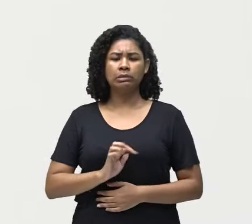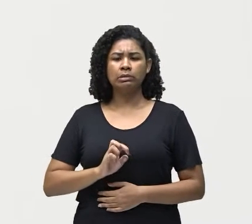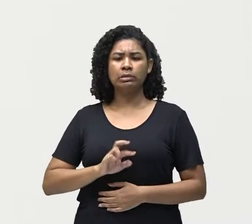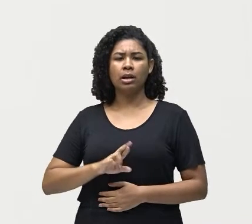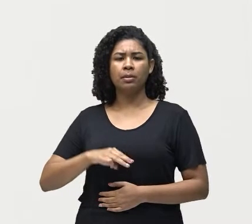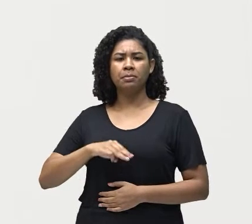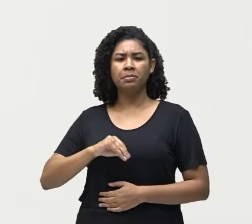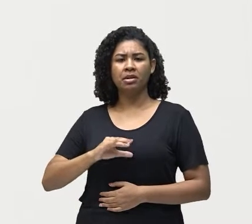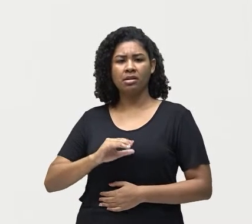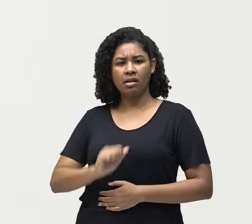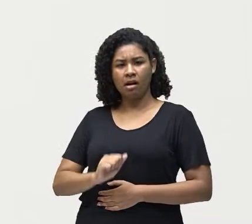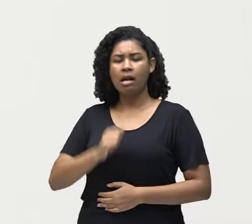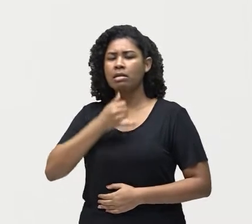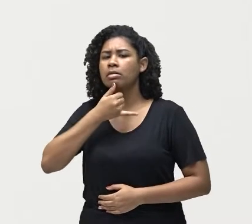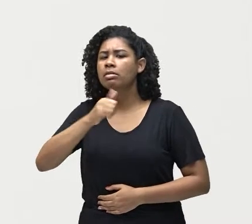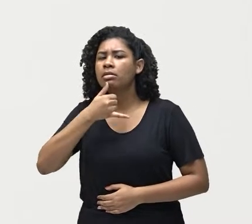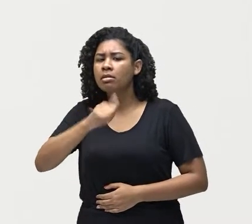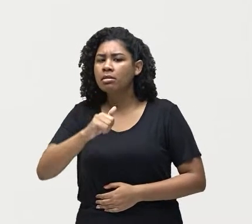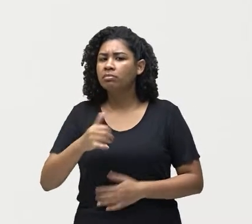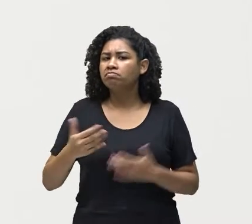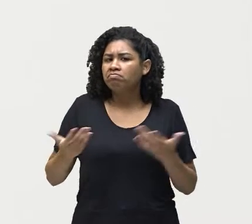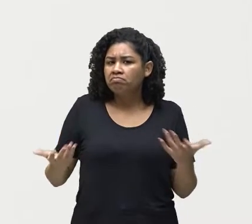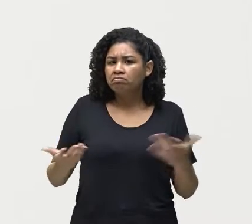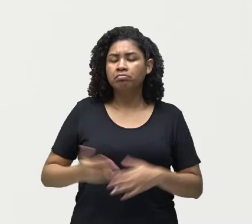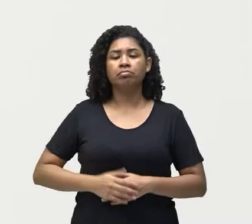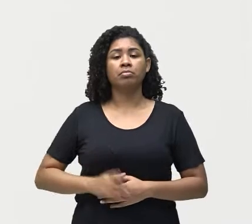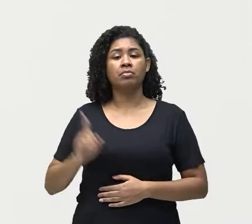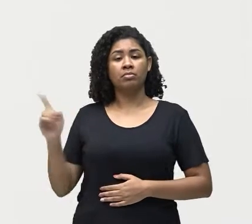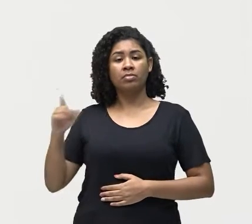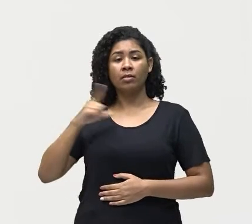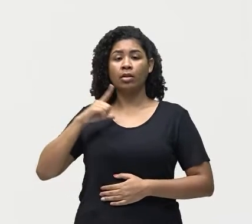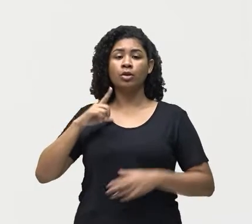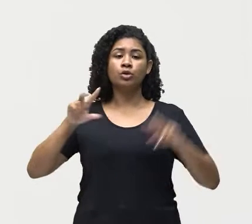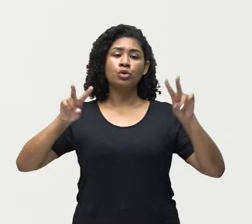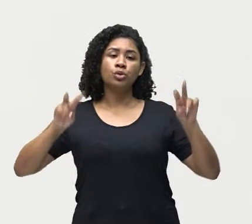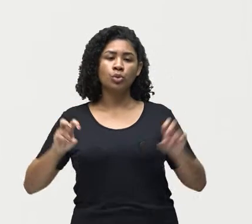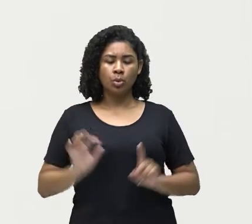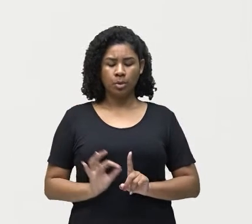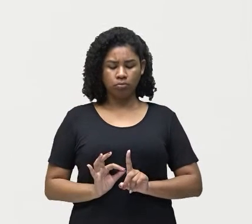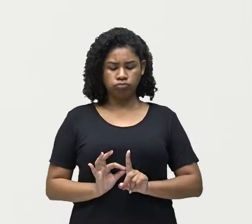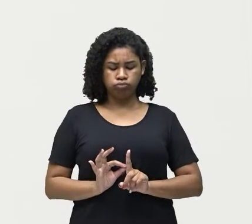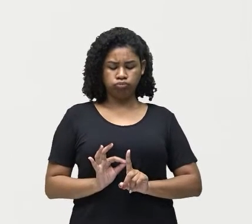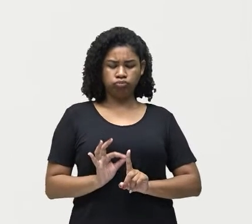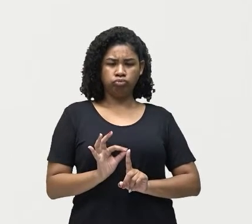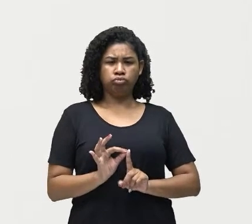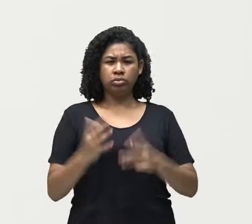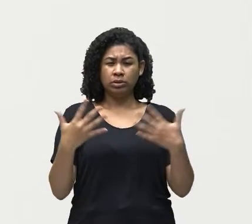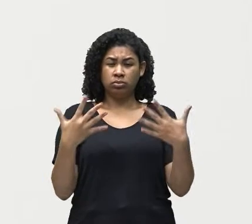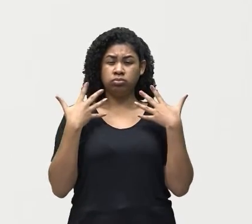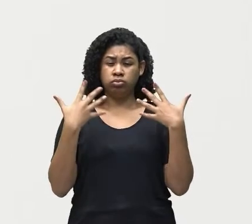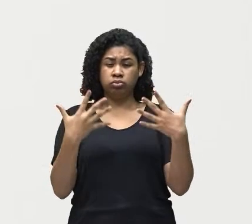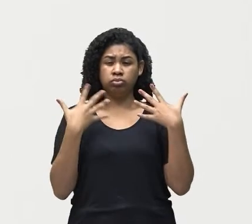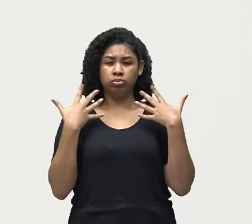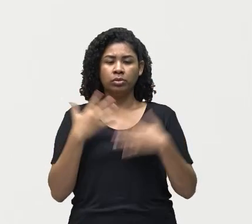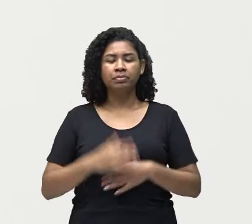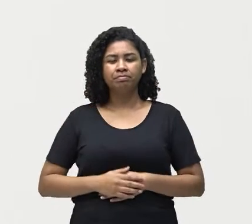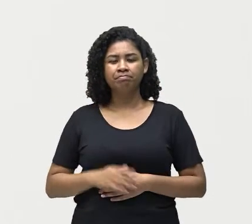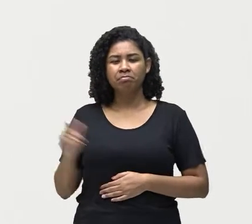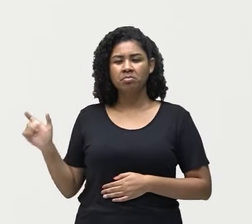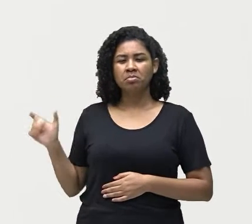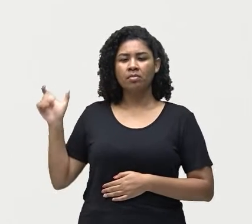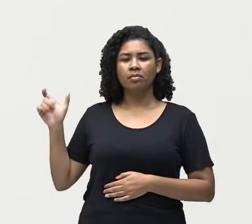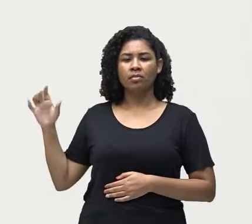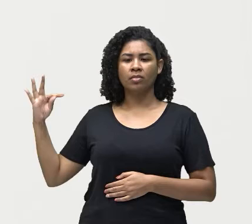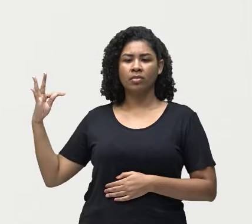está relacionada com altas temperaturas e ao calor. Né? Quando a gente consegue observar essa palavra térmica, a gente